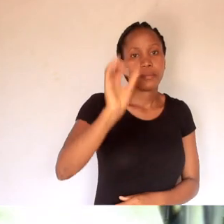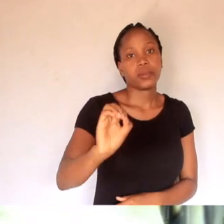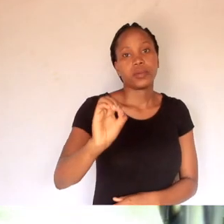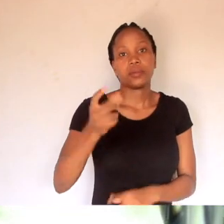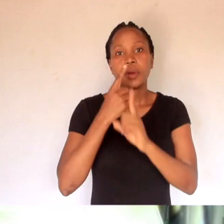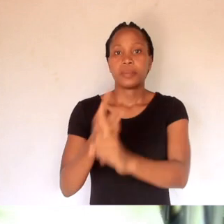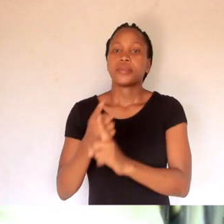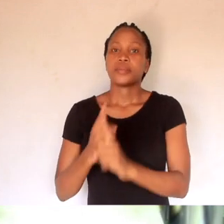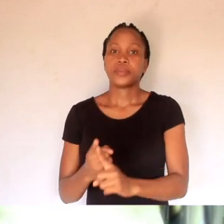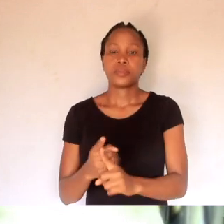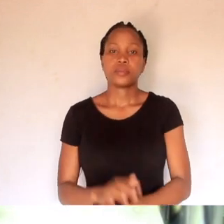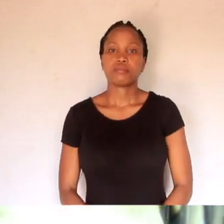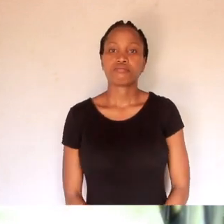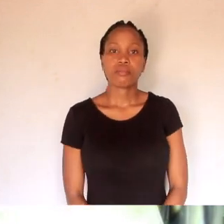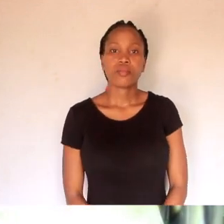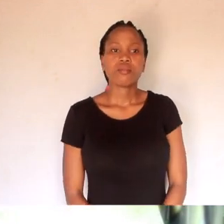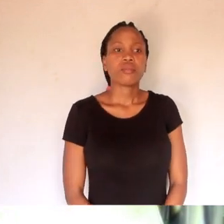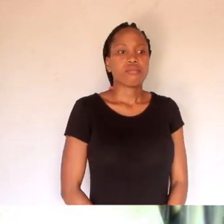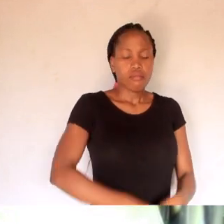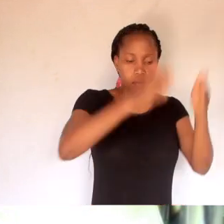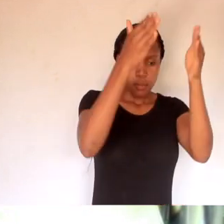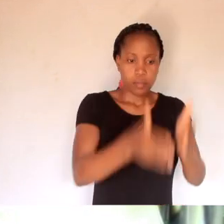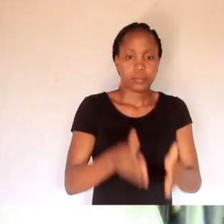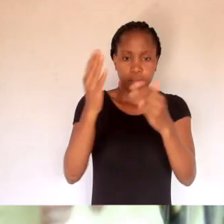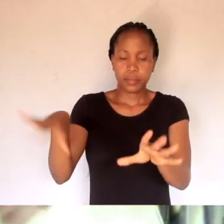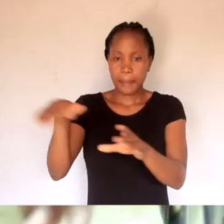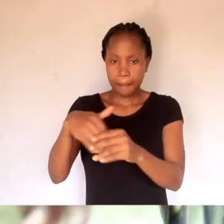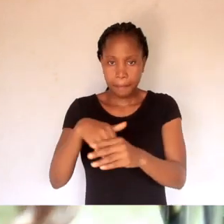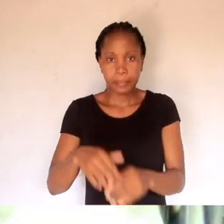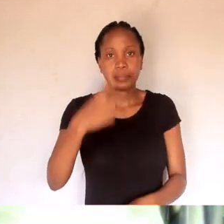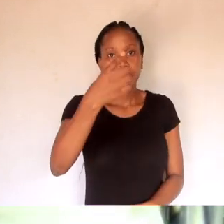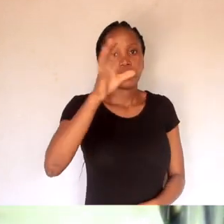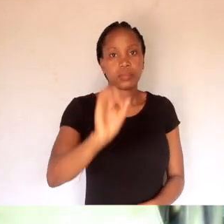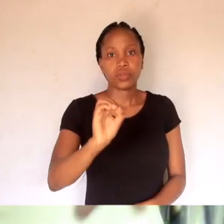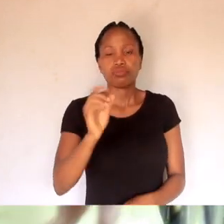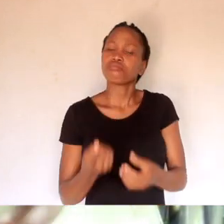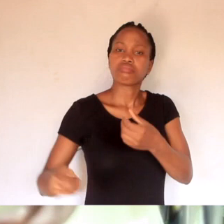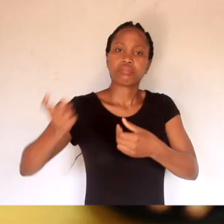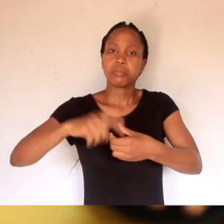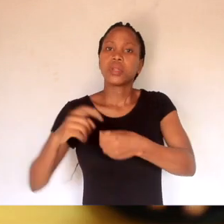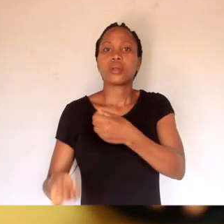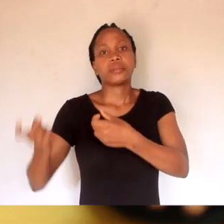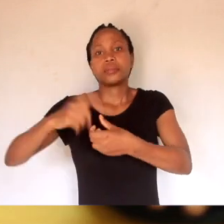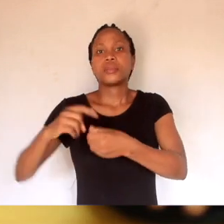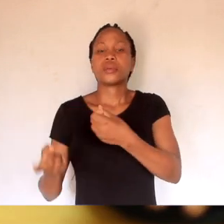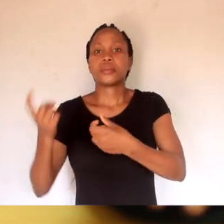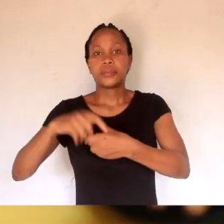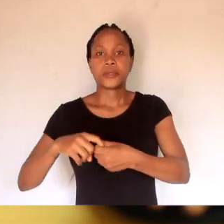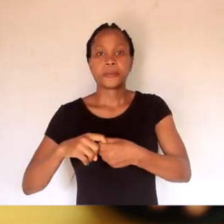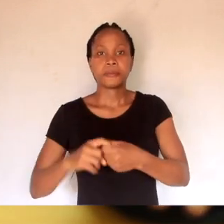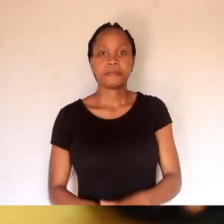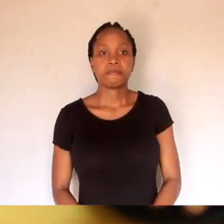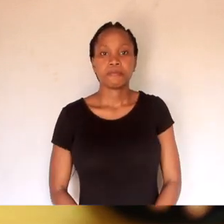E existiram essas 10. Depois de estar criada, foram entrando outras e foi aumentando o número. Quando eu conheci